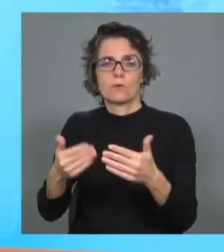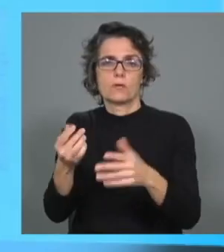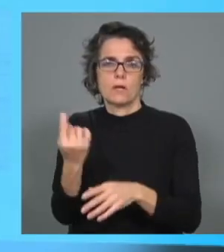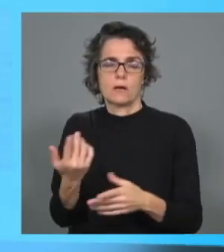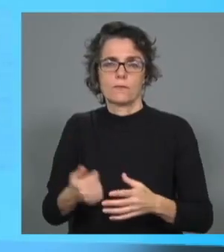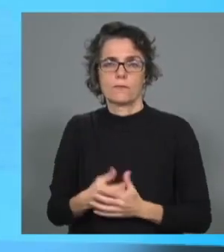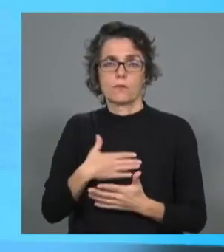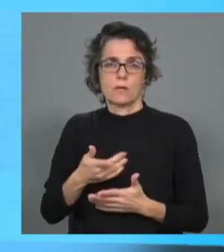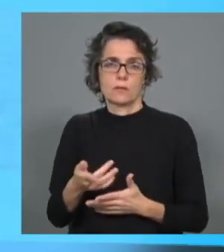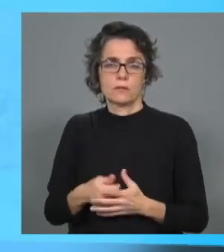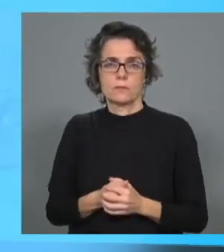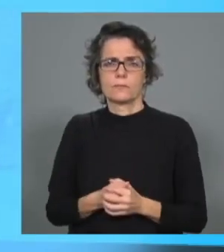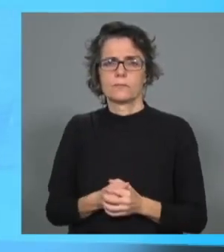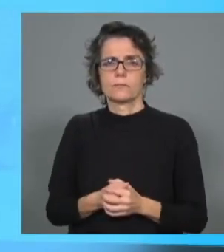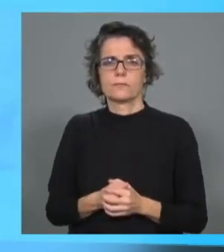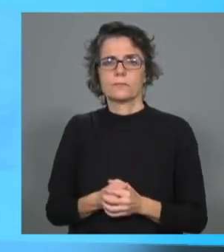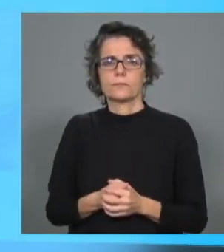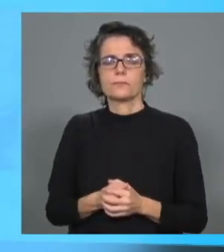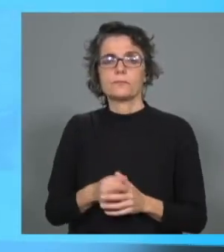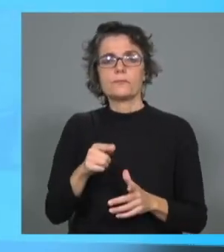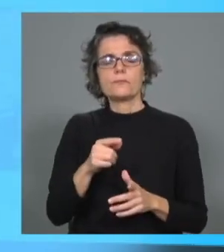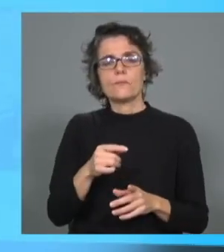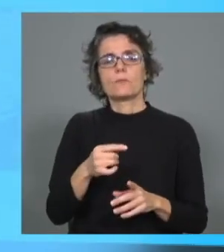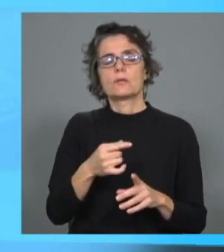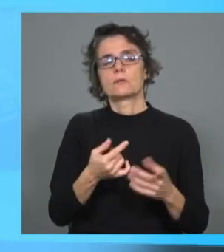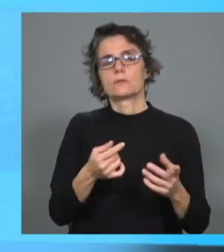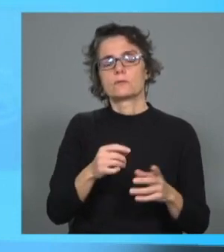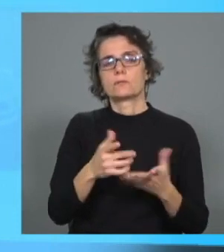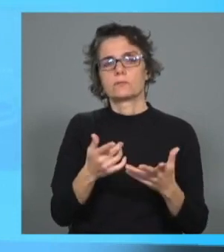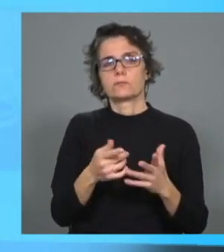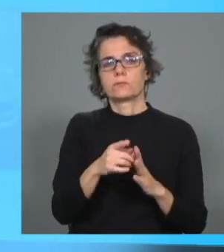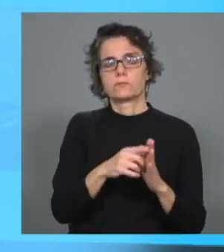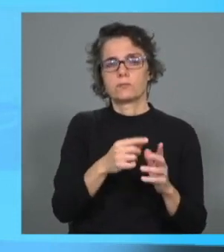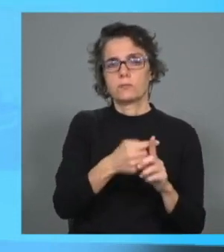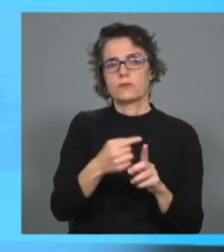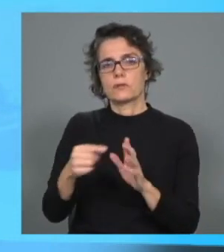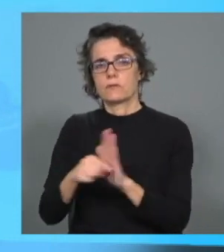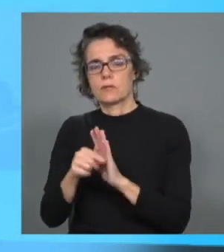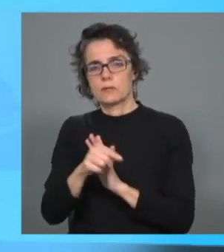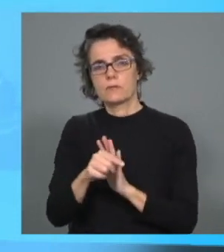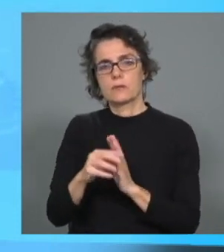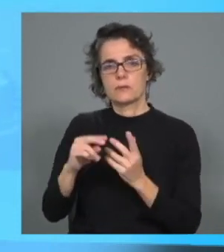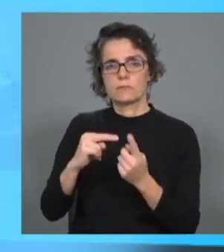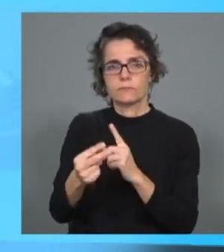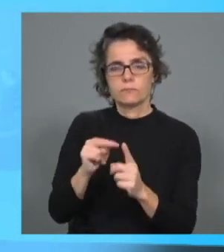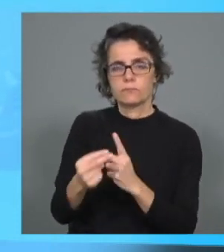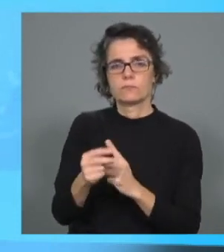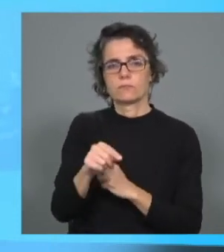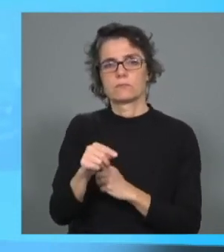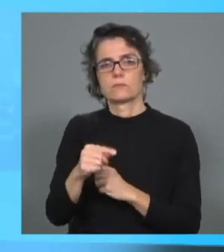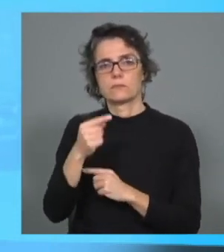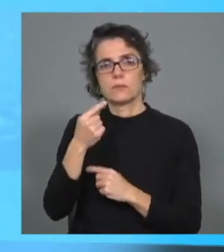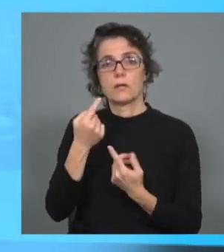Zero partilharam pontos positivos e pontos negativos desta cimeira.